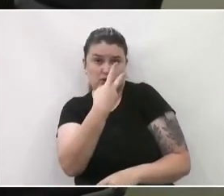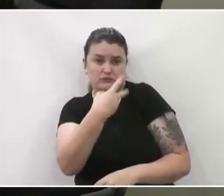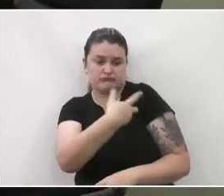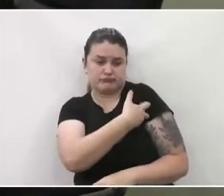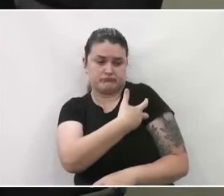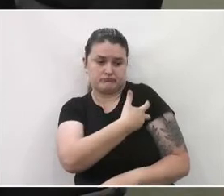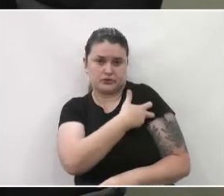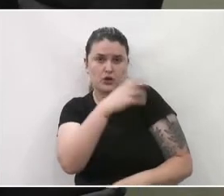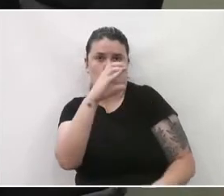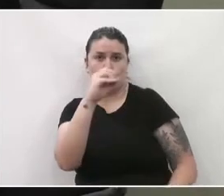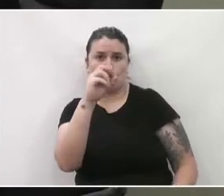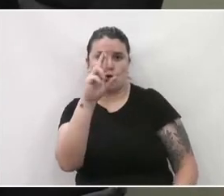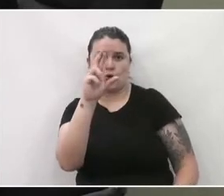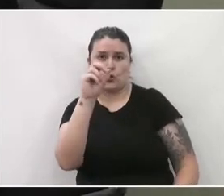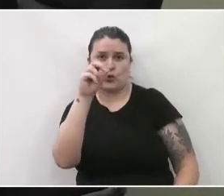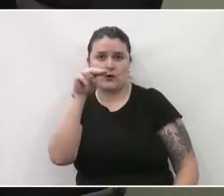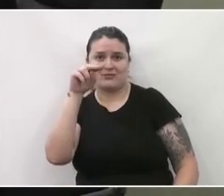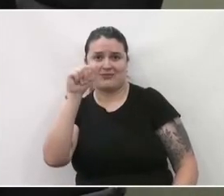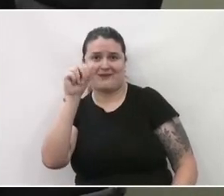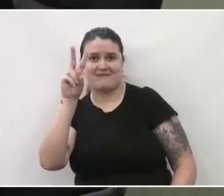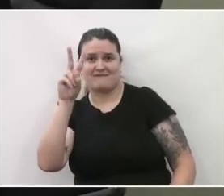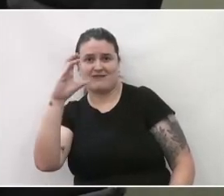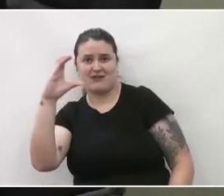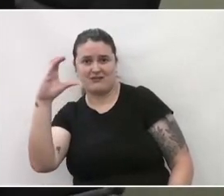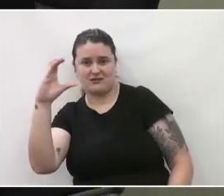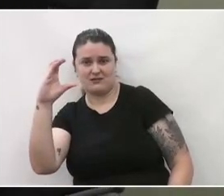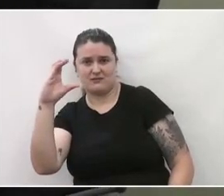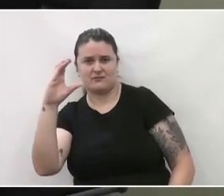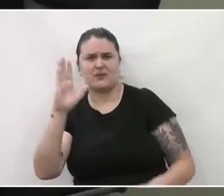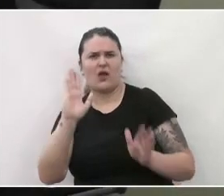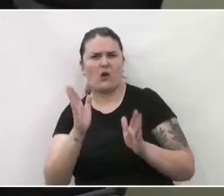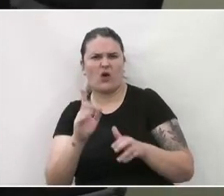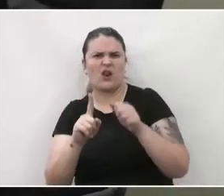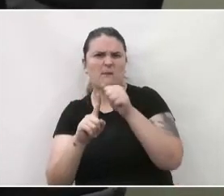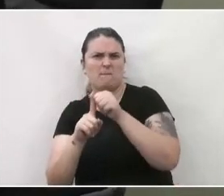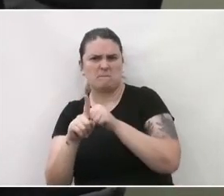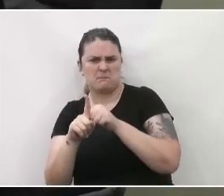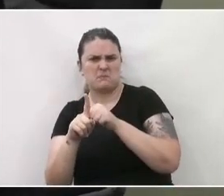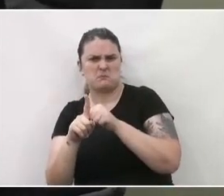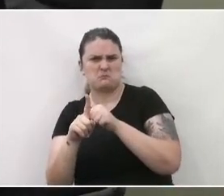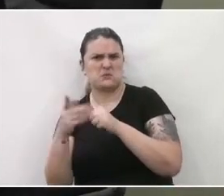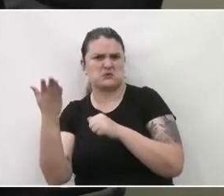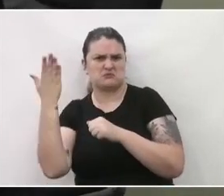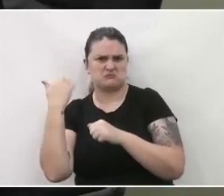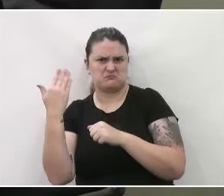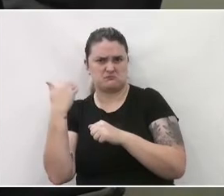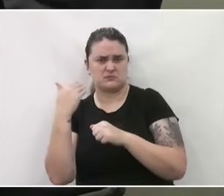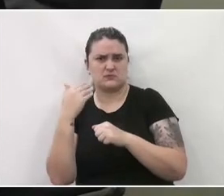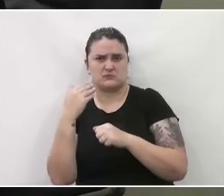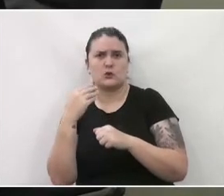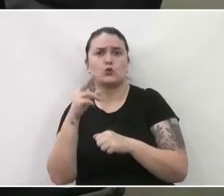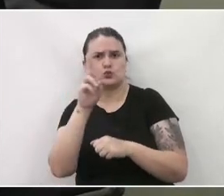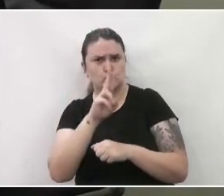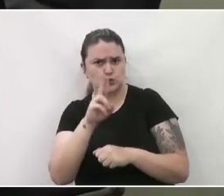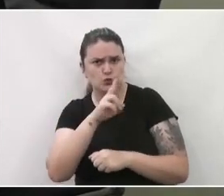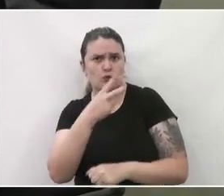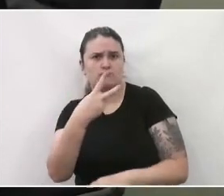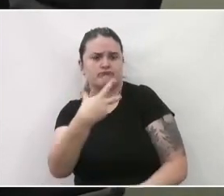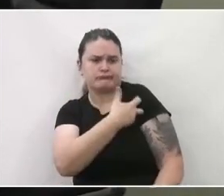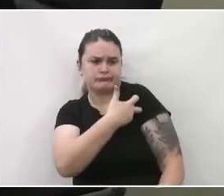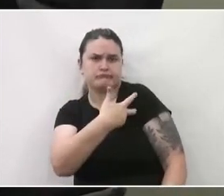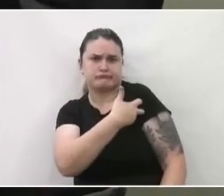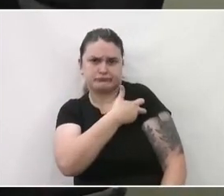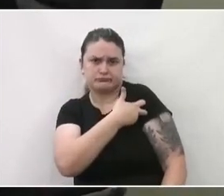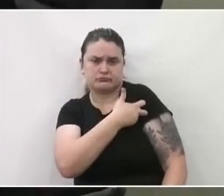da Coronavac, e agora no final desse mês, ele, mesmo com as 2 doses